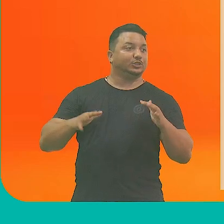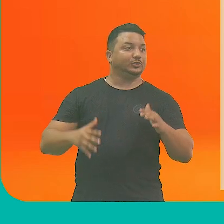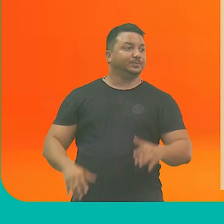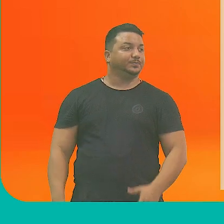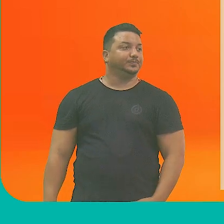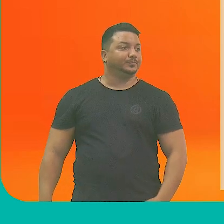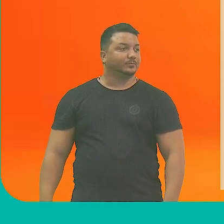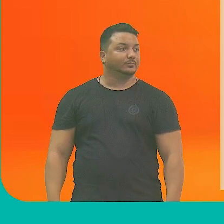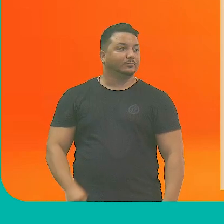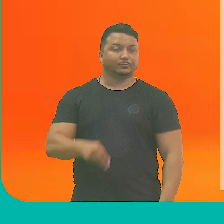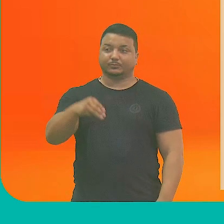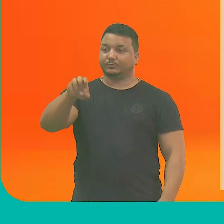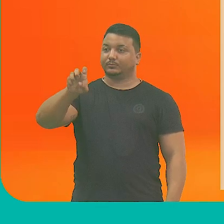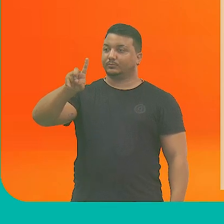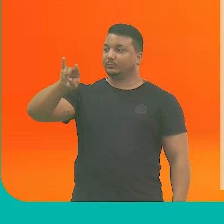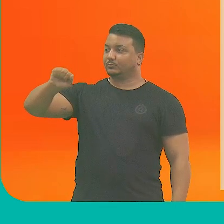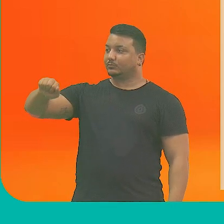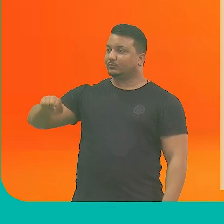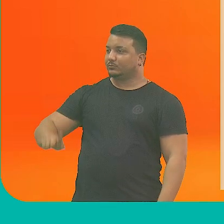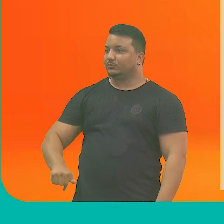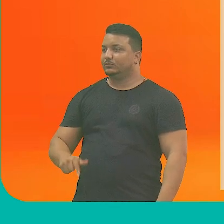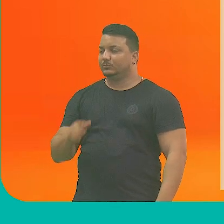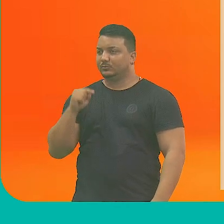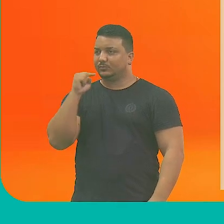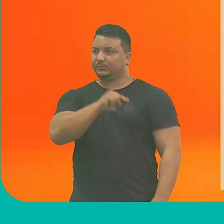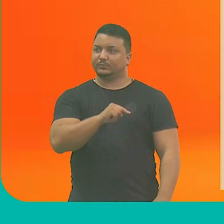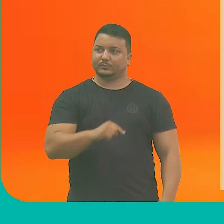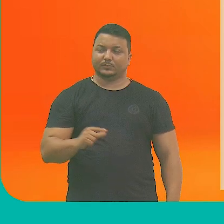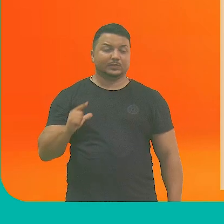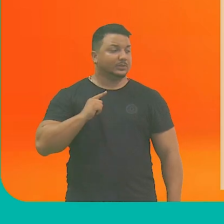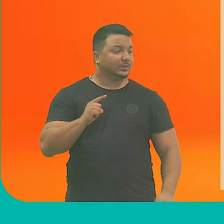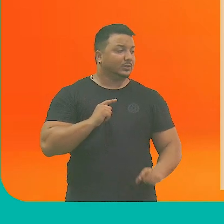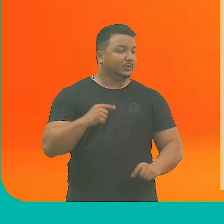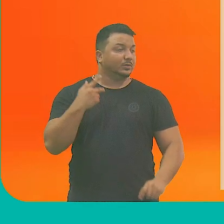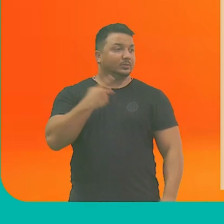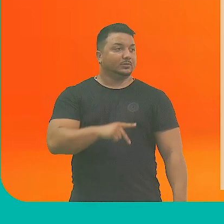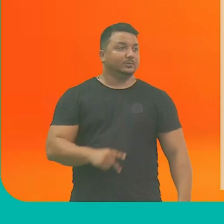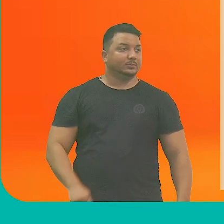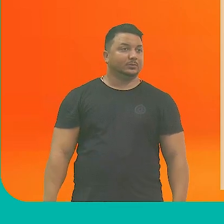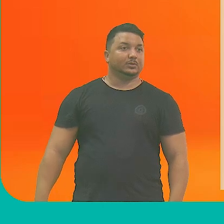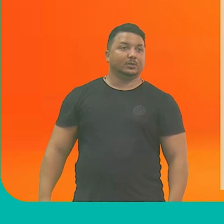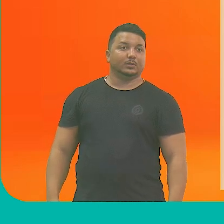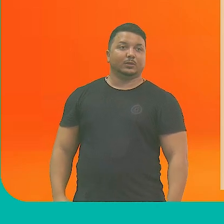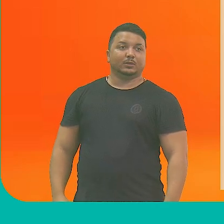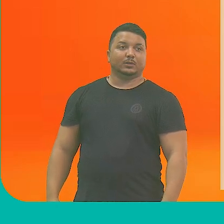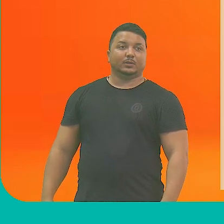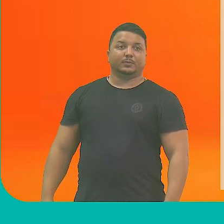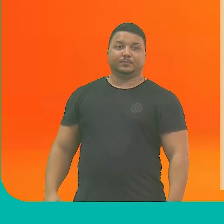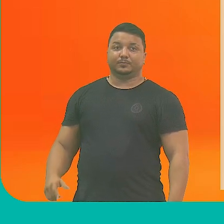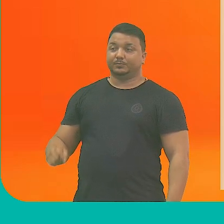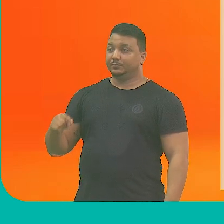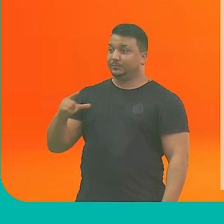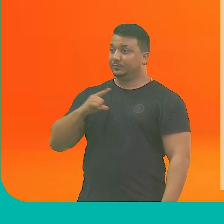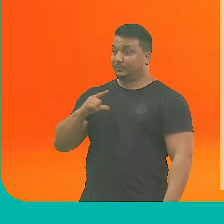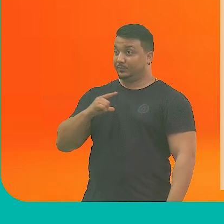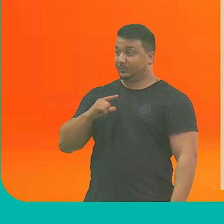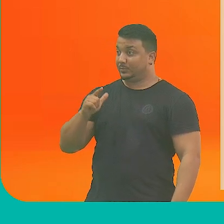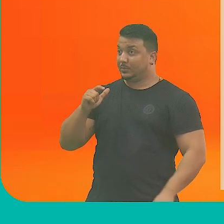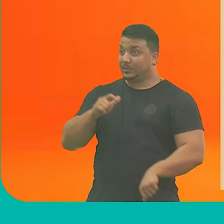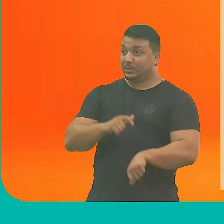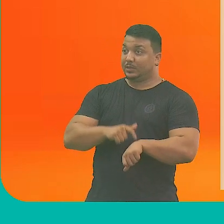Galera, essa questão, certo? você, na hora